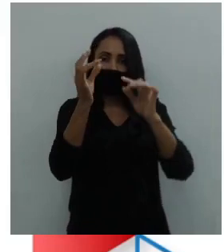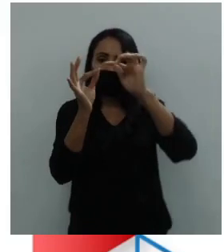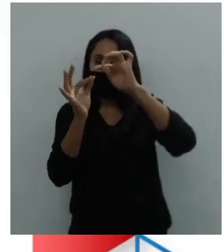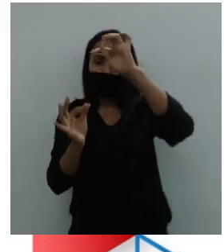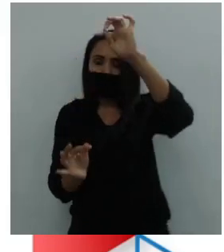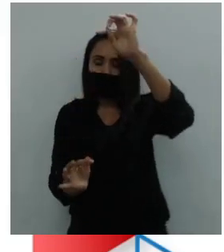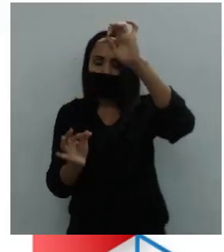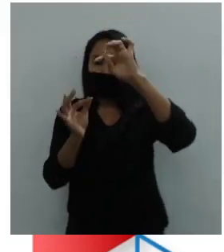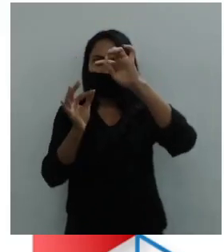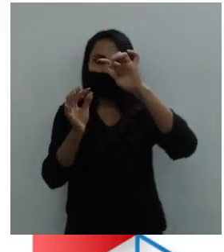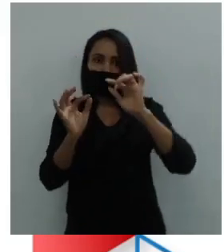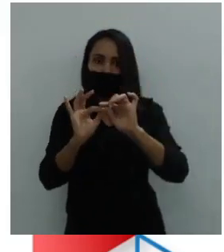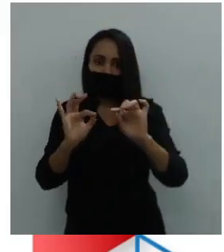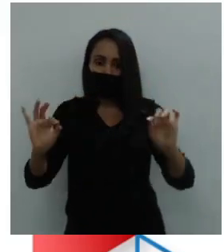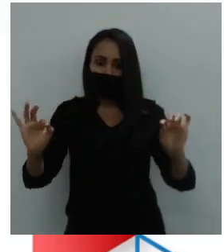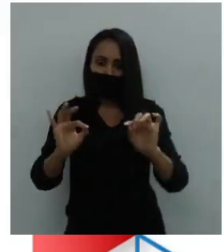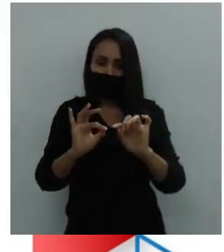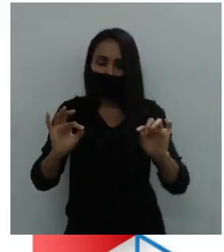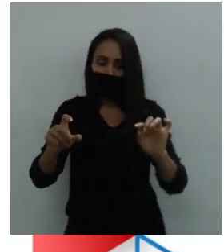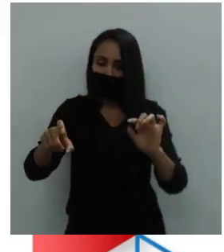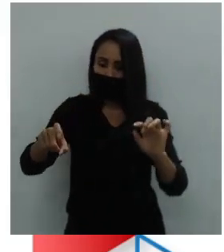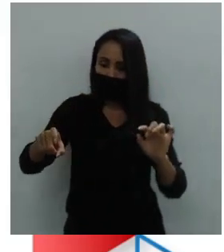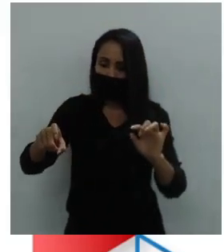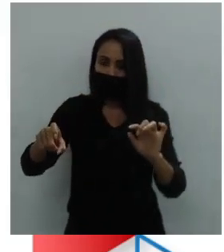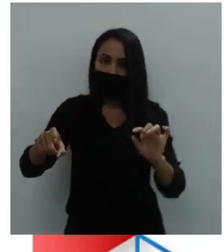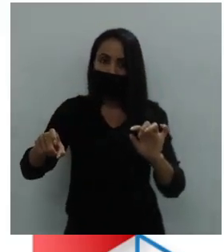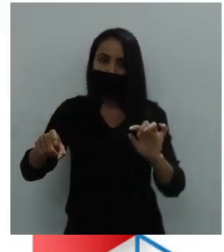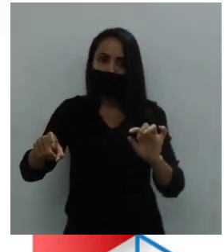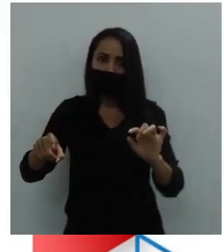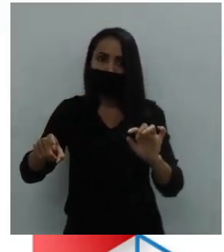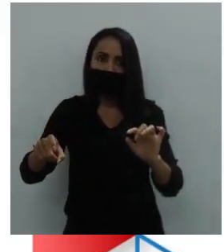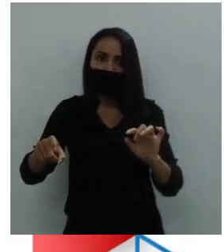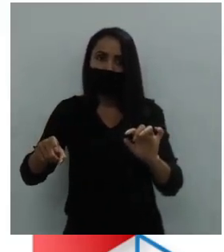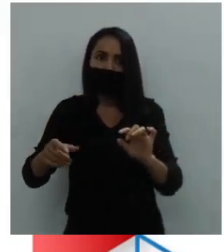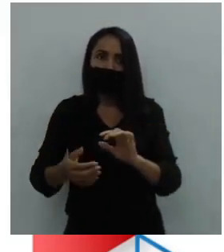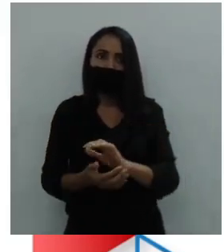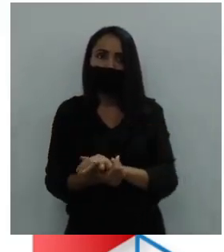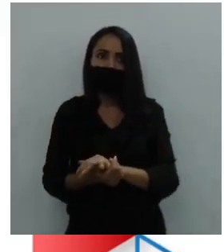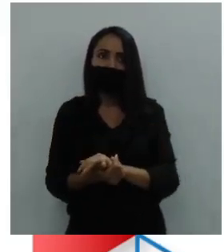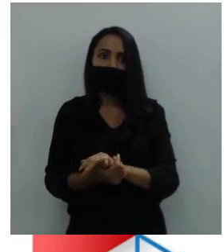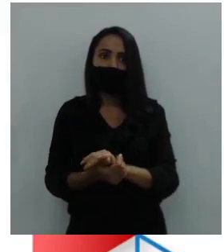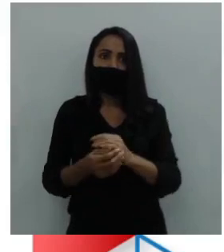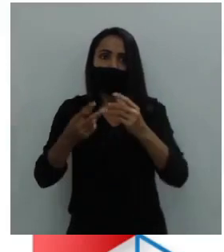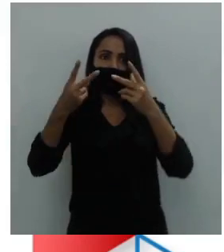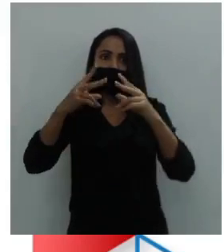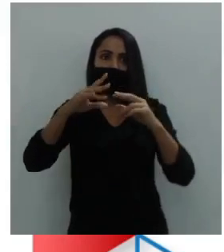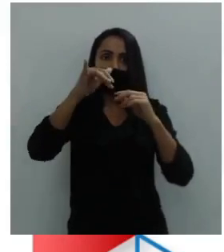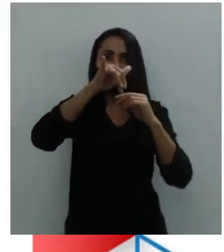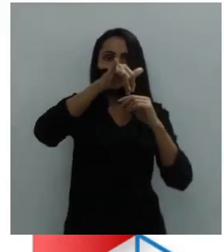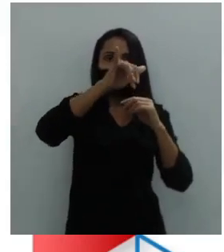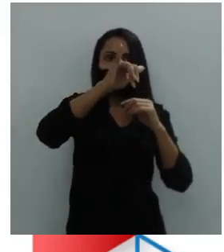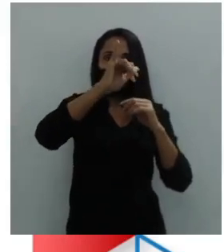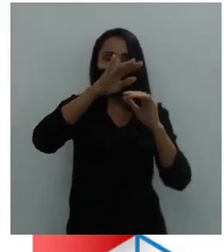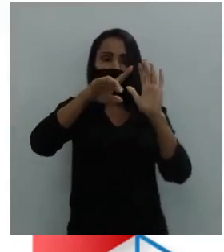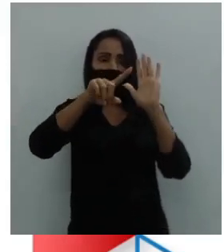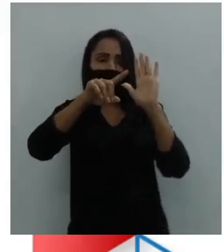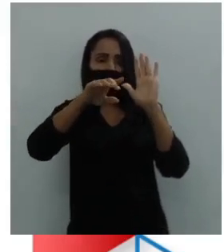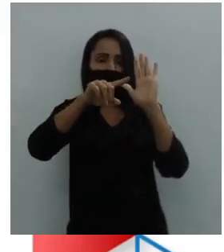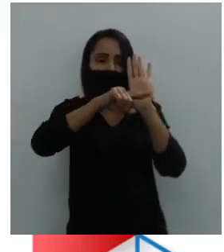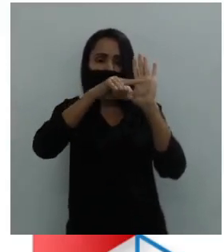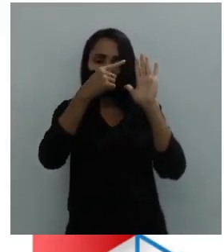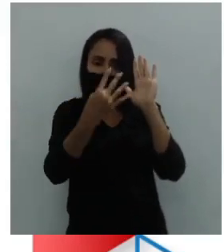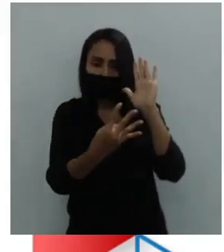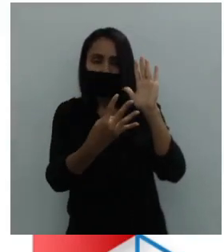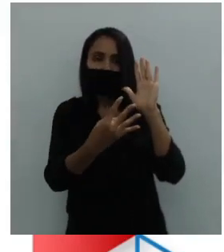de X, ó, preste atenção aí, ó, das abscissas, e vou descer para o Y, que é menos 4.